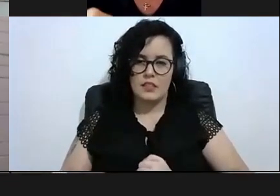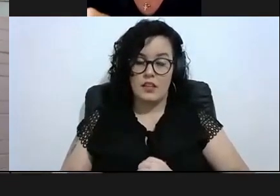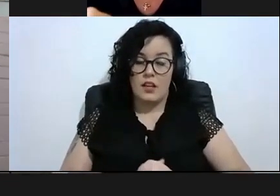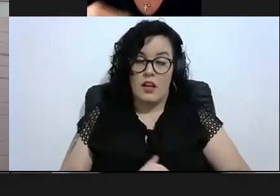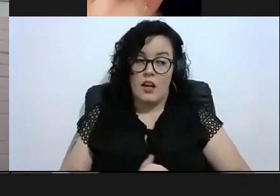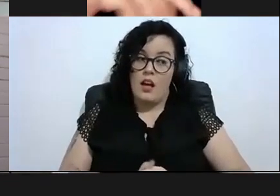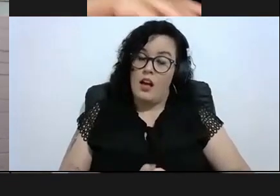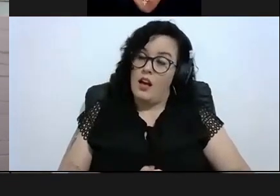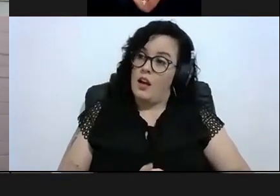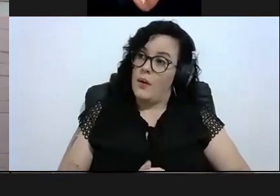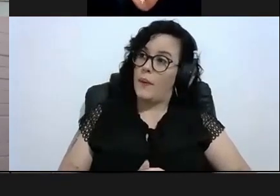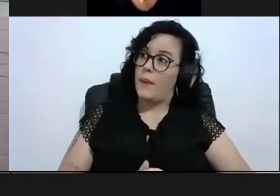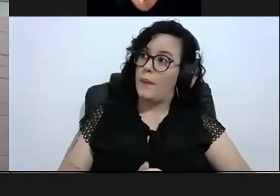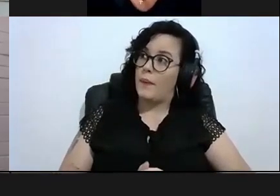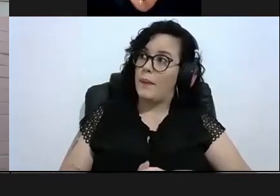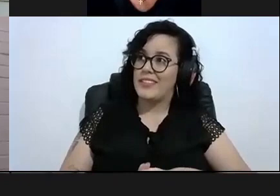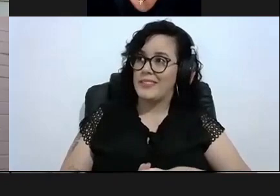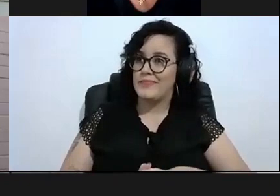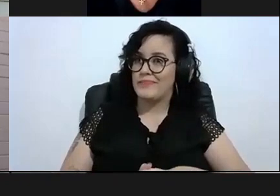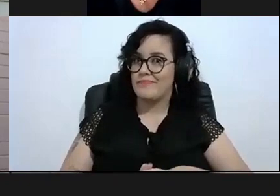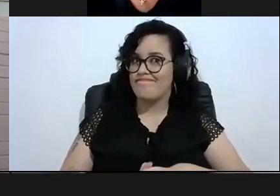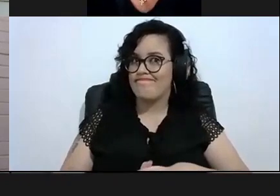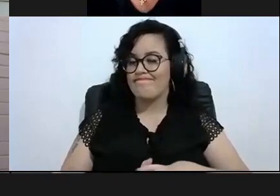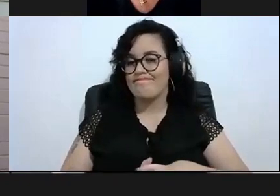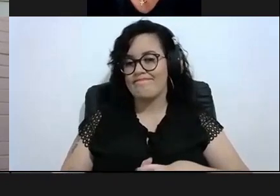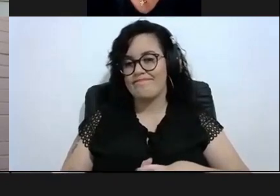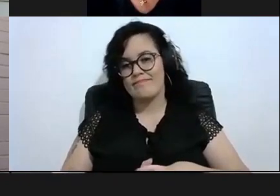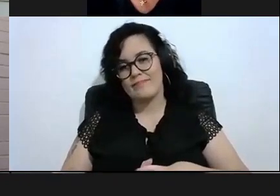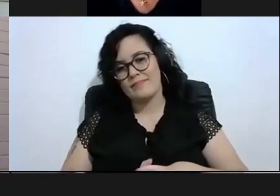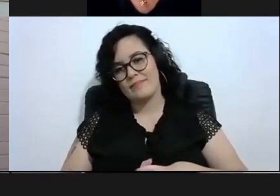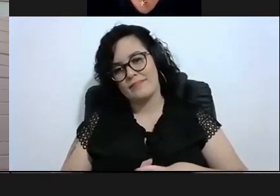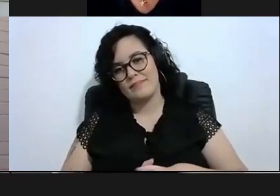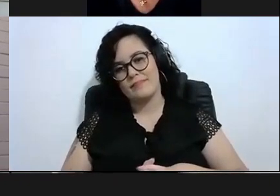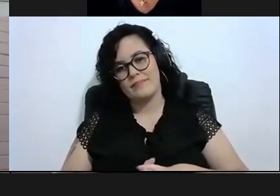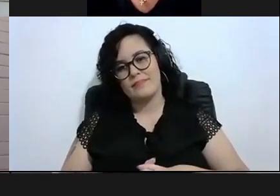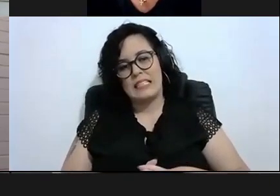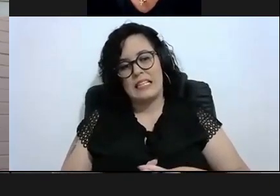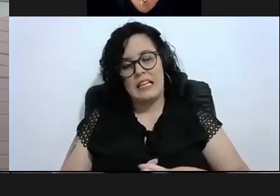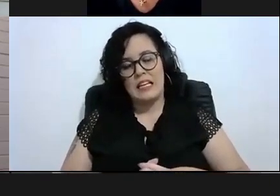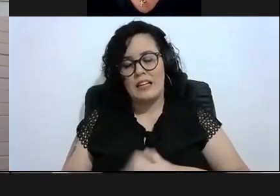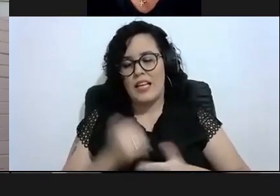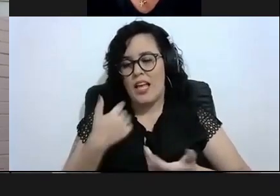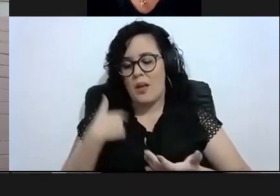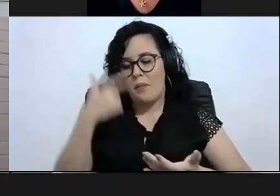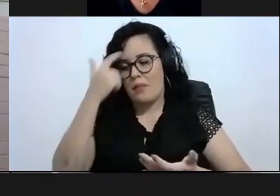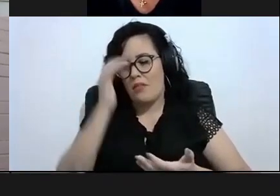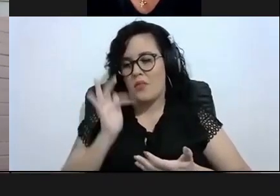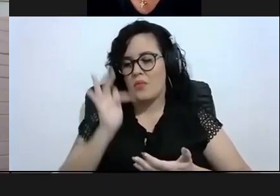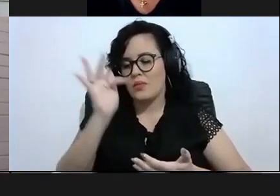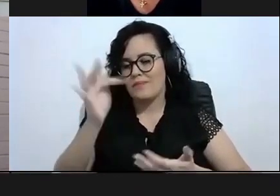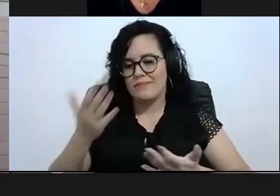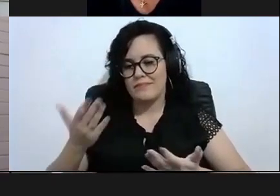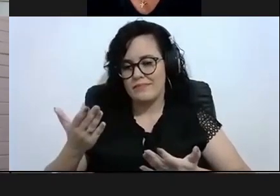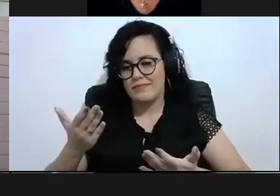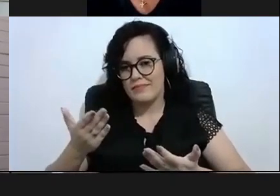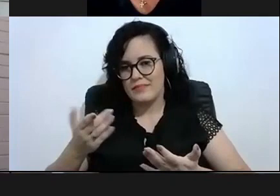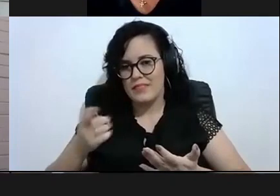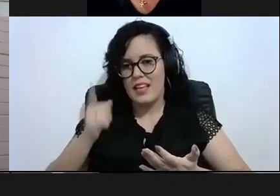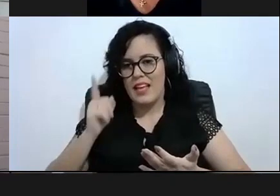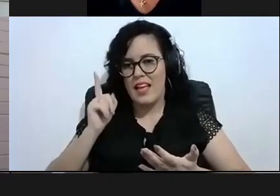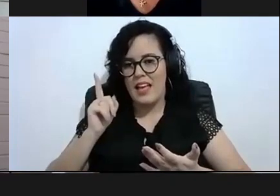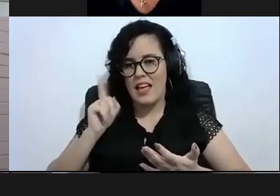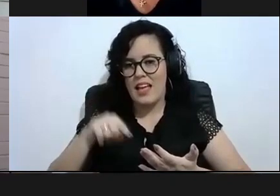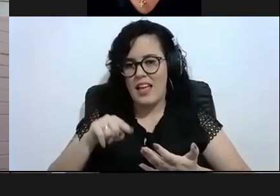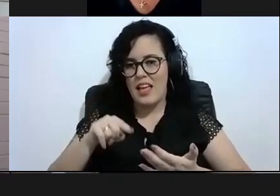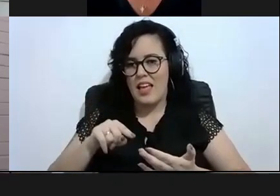Olha, eu acho que eu iria um pouco na linha Gramsci, assim, sabe? Quer dizer, pessimismo da razão, mas otimismo